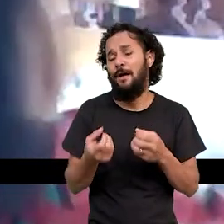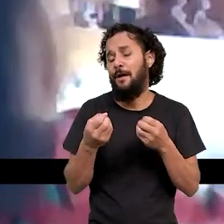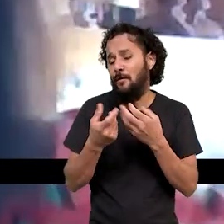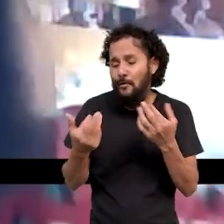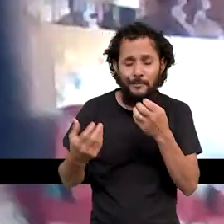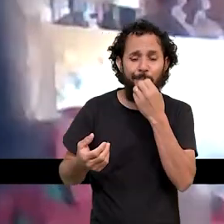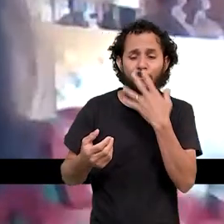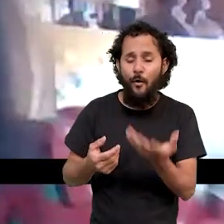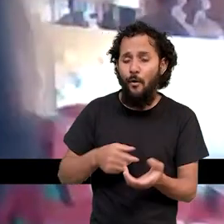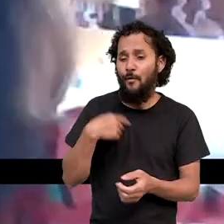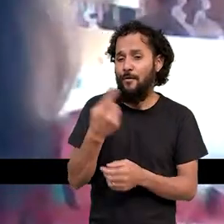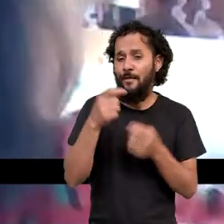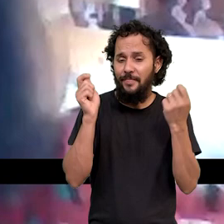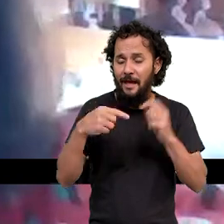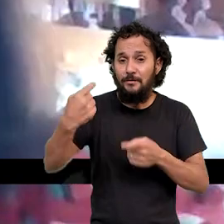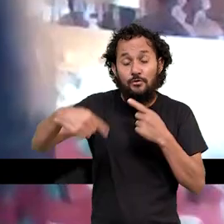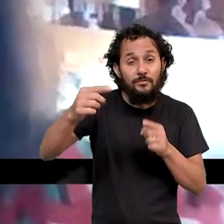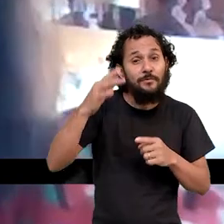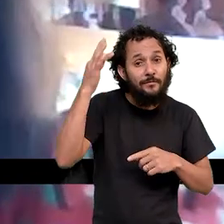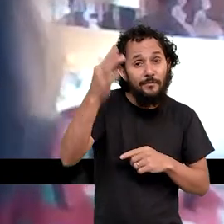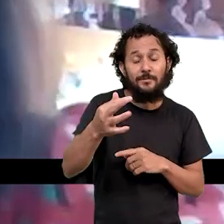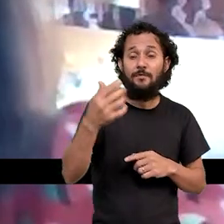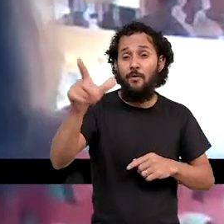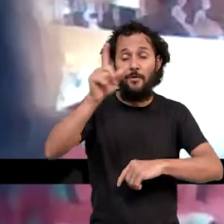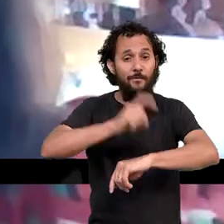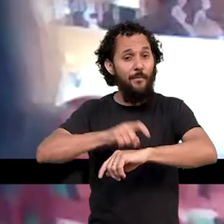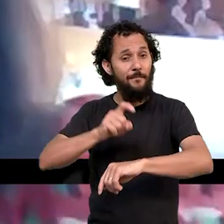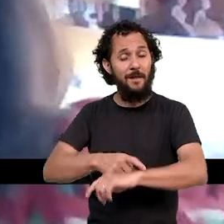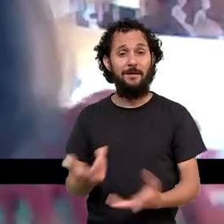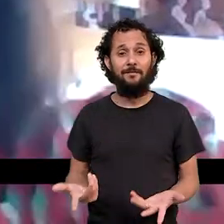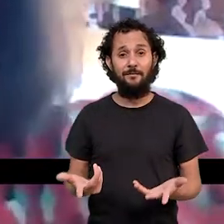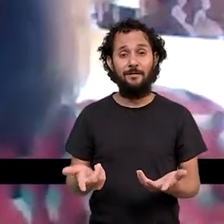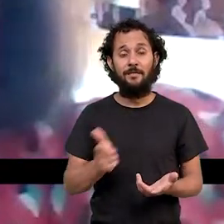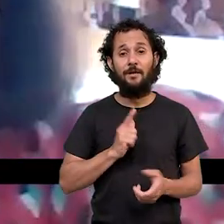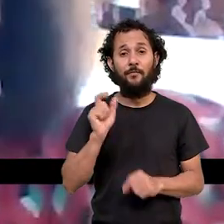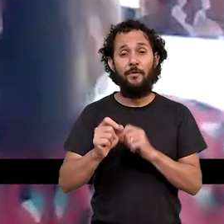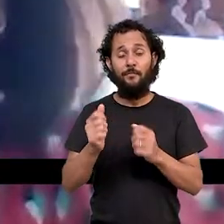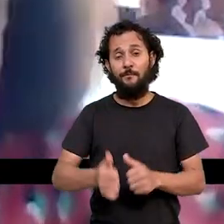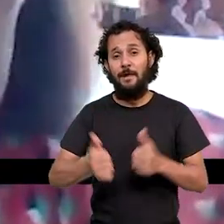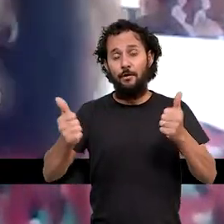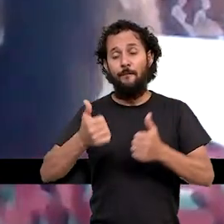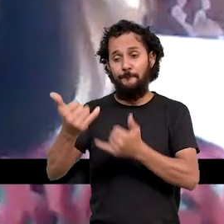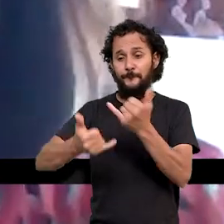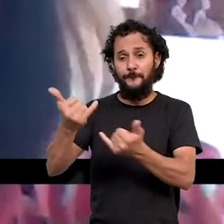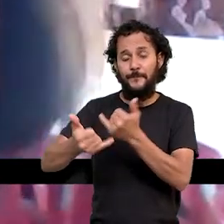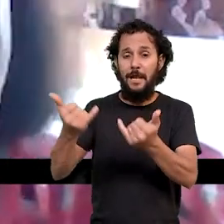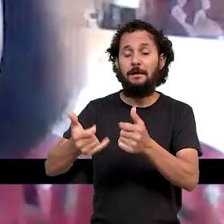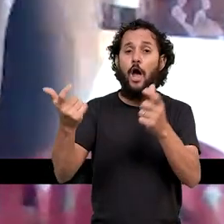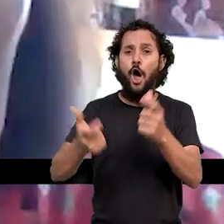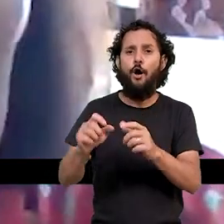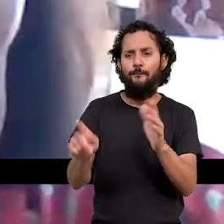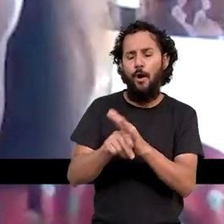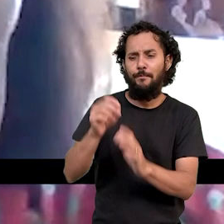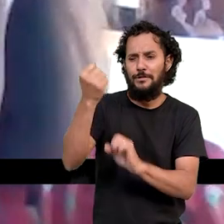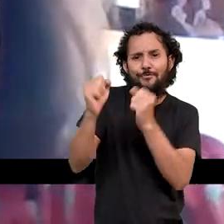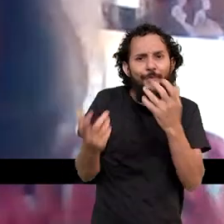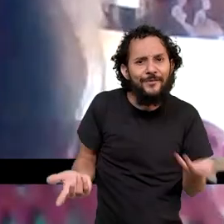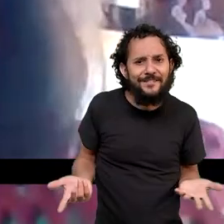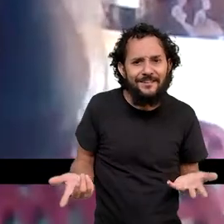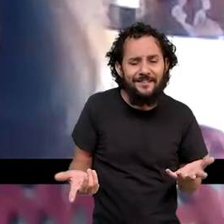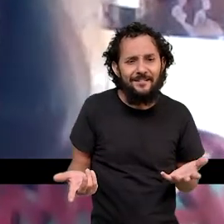coisa boa, quem sabe a gente vai poder discutir sobre isso num outro momento, ter os melhores brinquedos